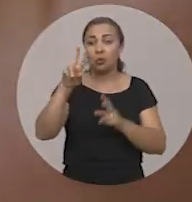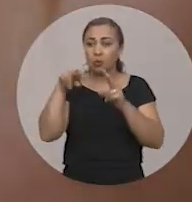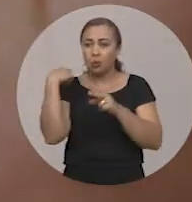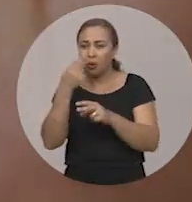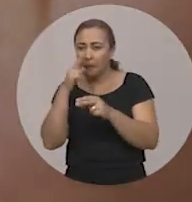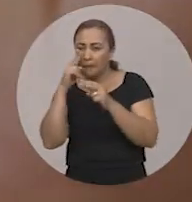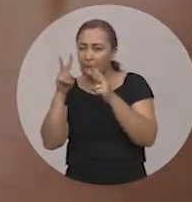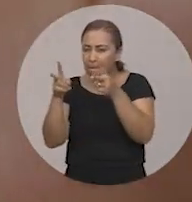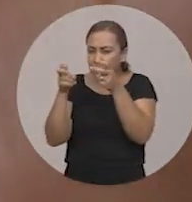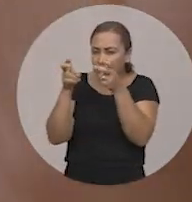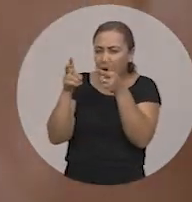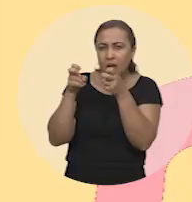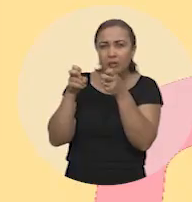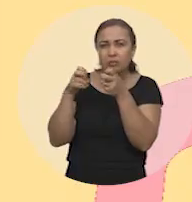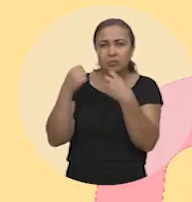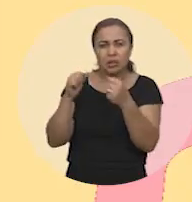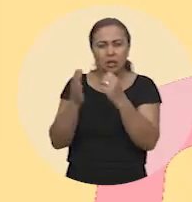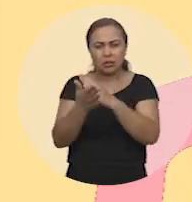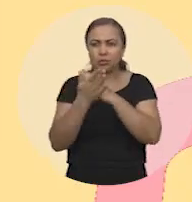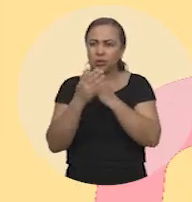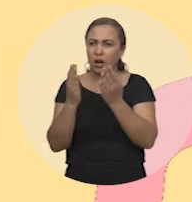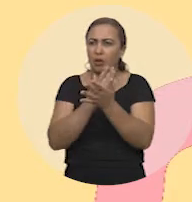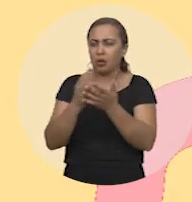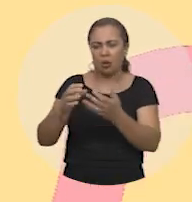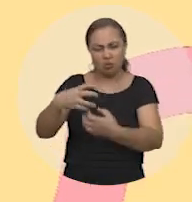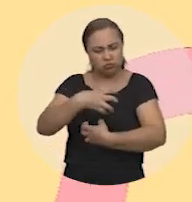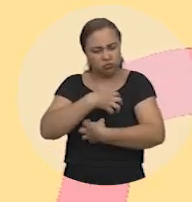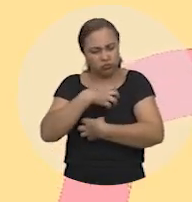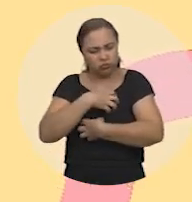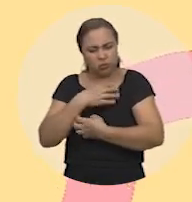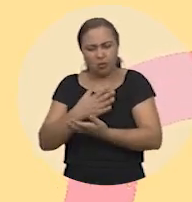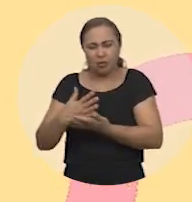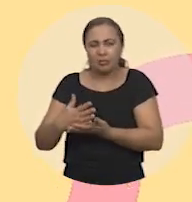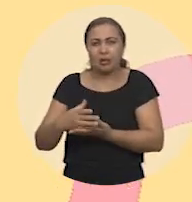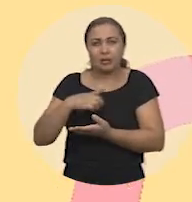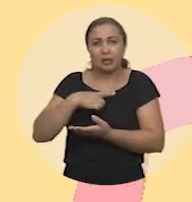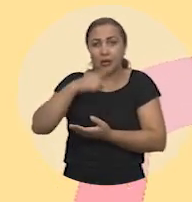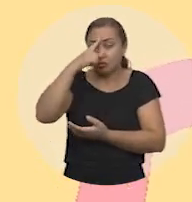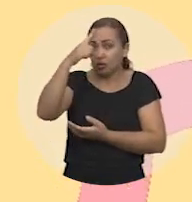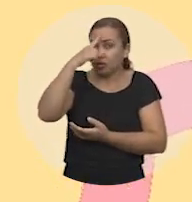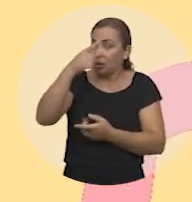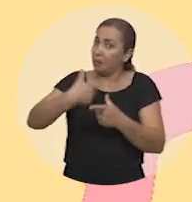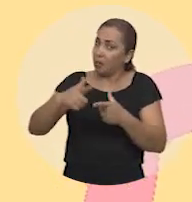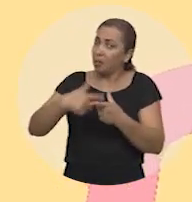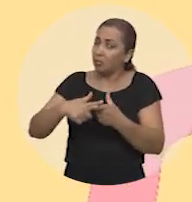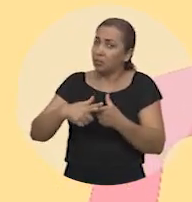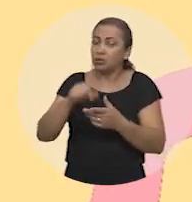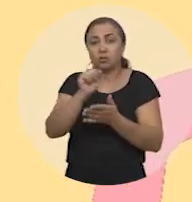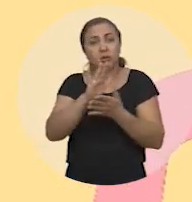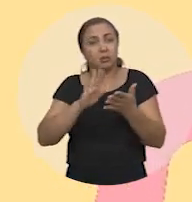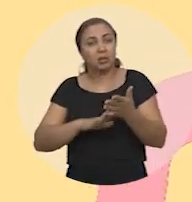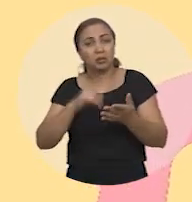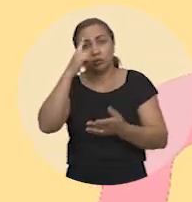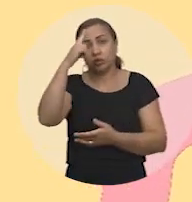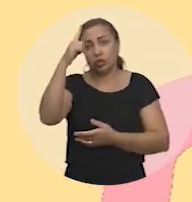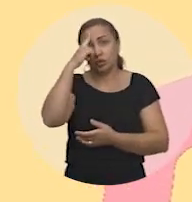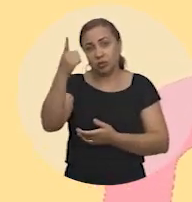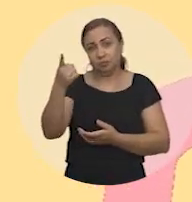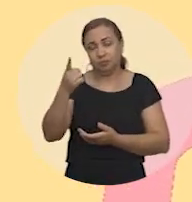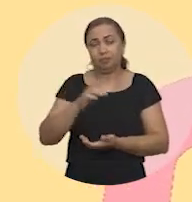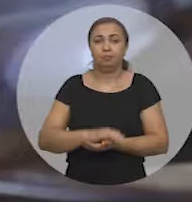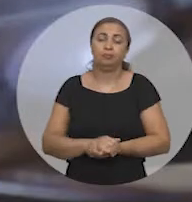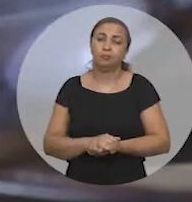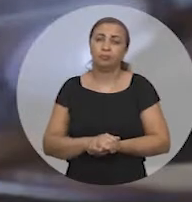Um dos sinais para a gente perceber que precisa ajuda é quando algum desses sentimentos começam a afetar o nosso cotidiano, as atividades da